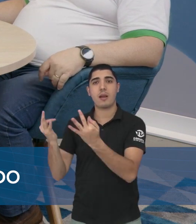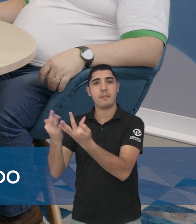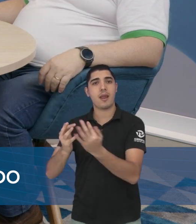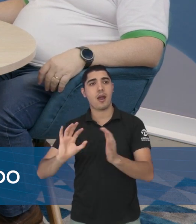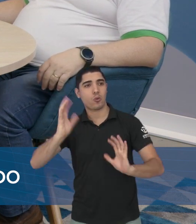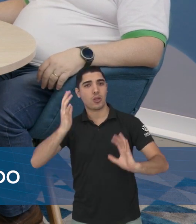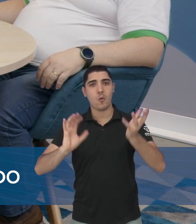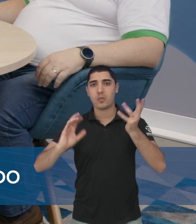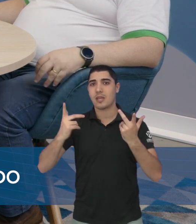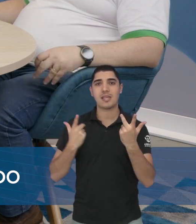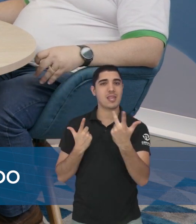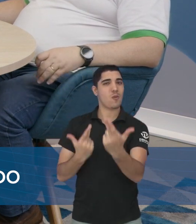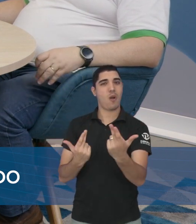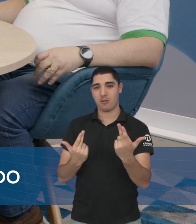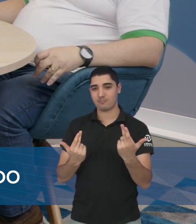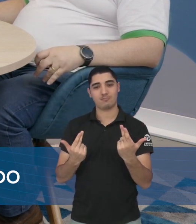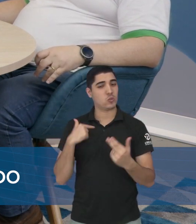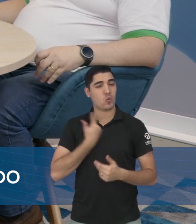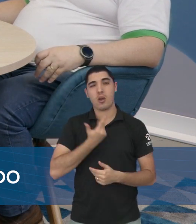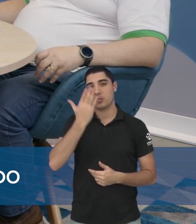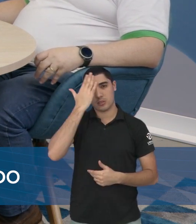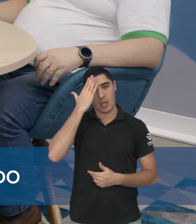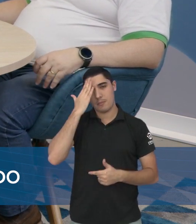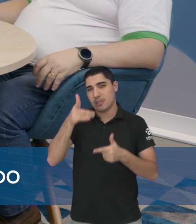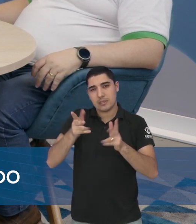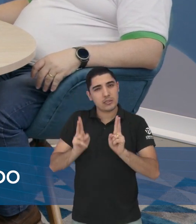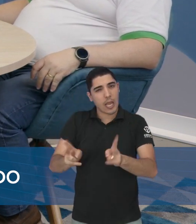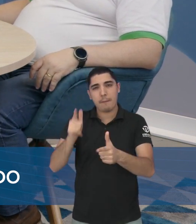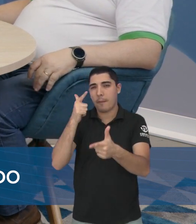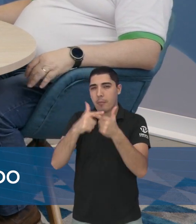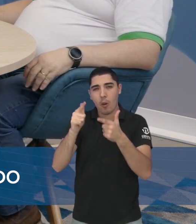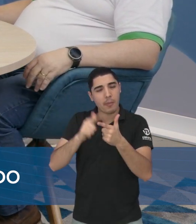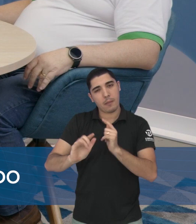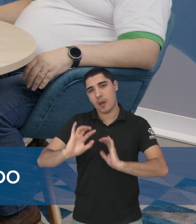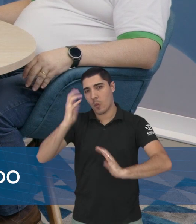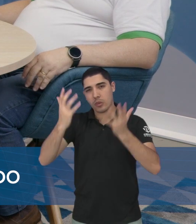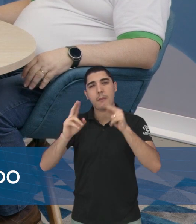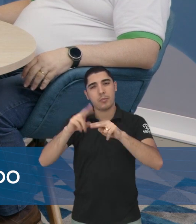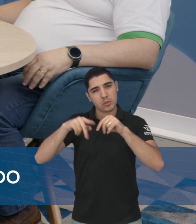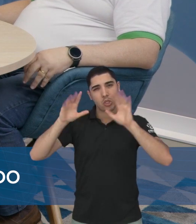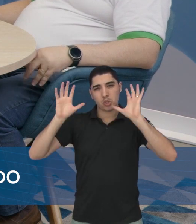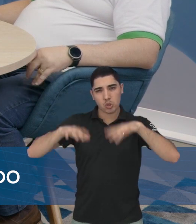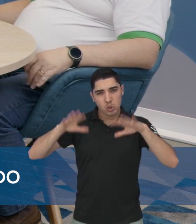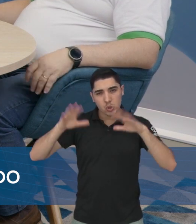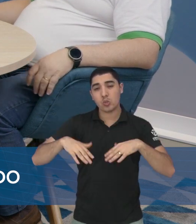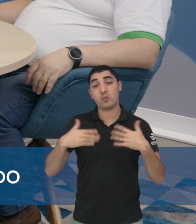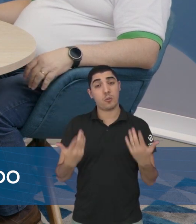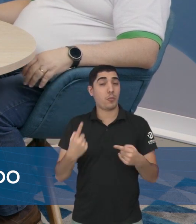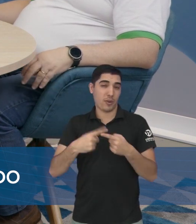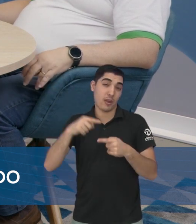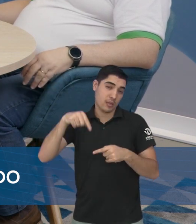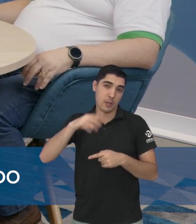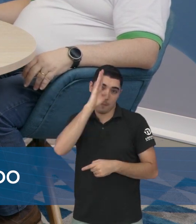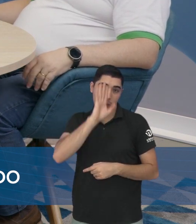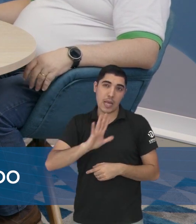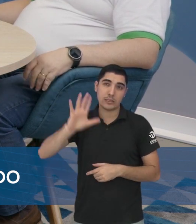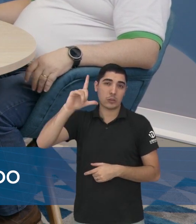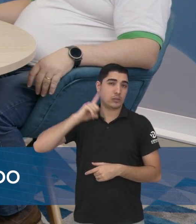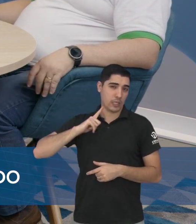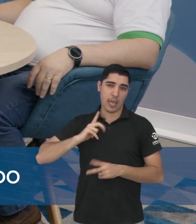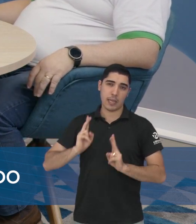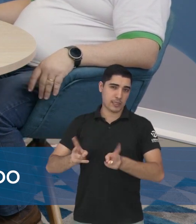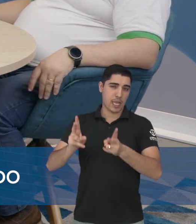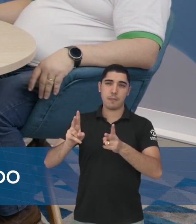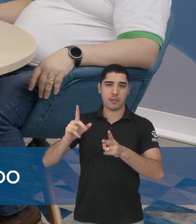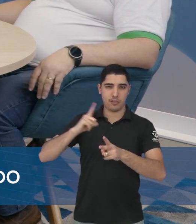ano e sai ano, a gente sabe que sempre os problemas são os mesmos em relação às chuvas, né? Vivemos num país tropical,